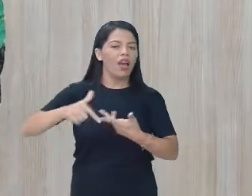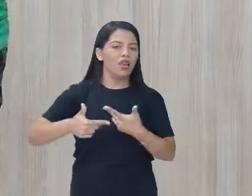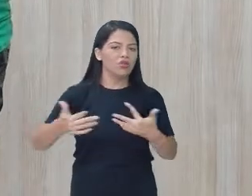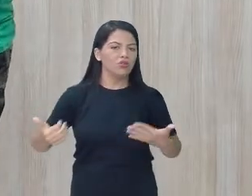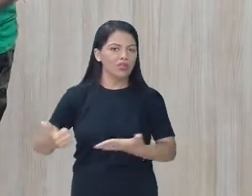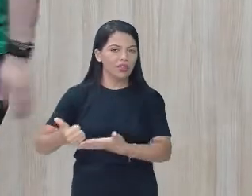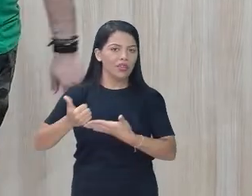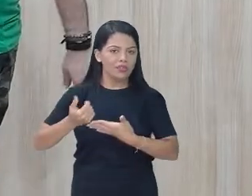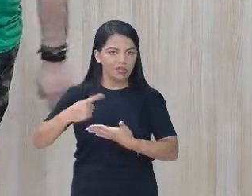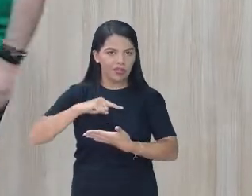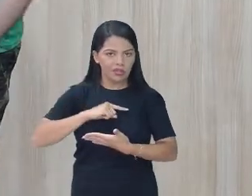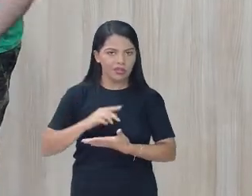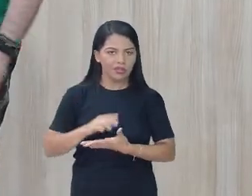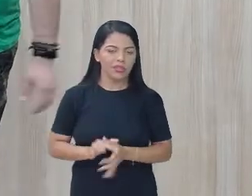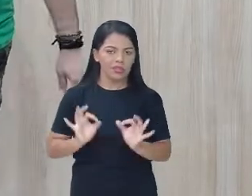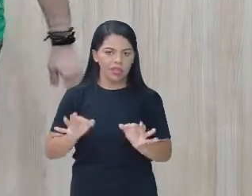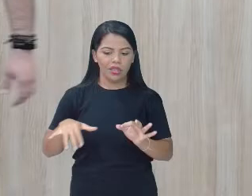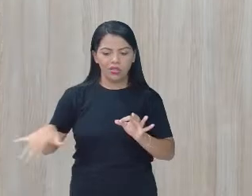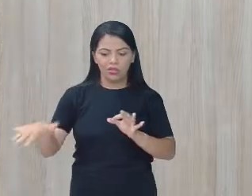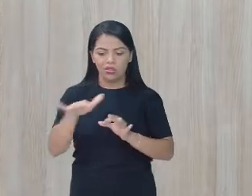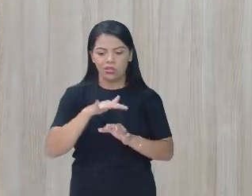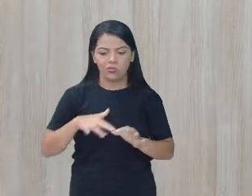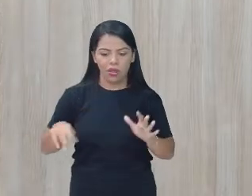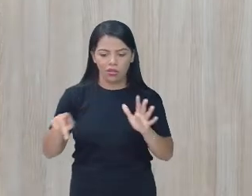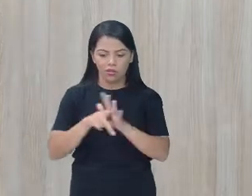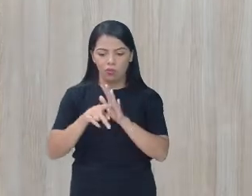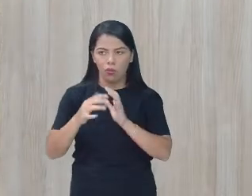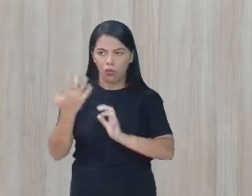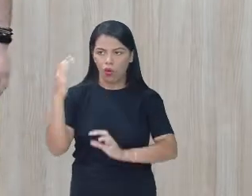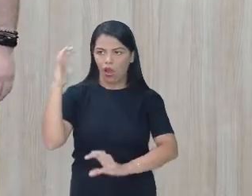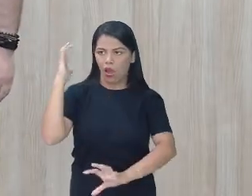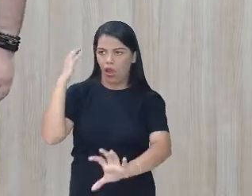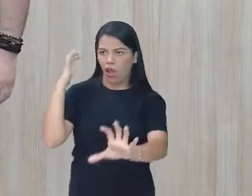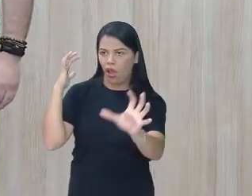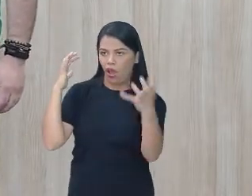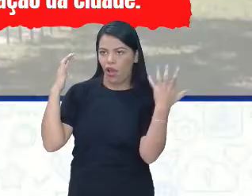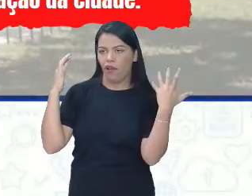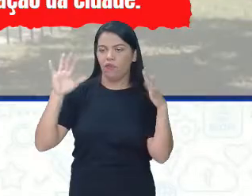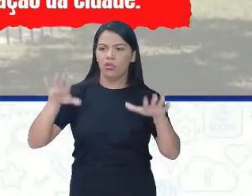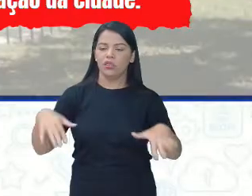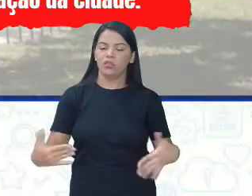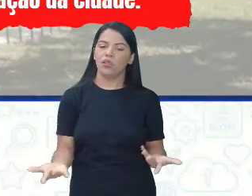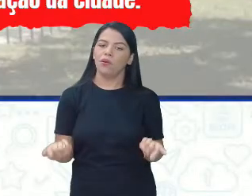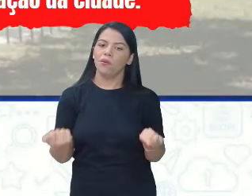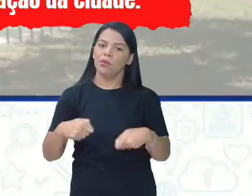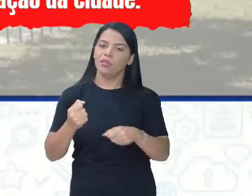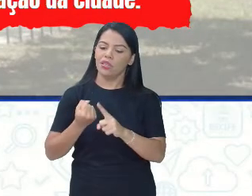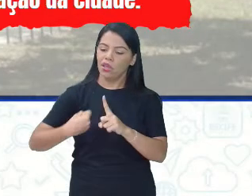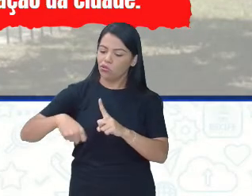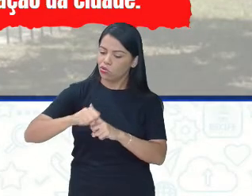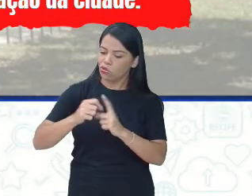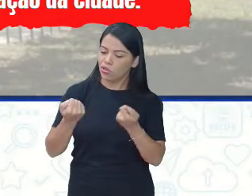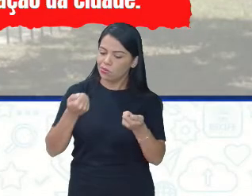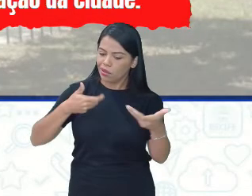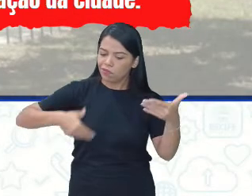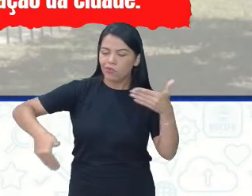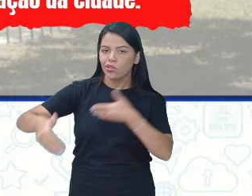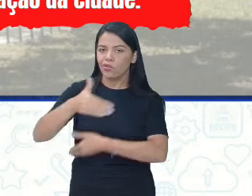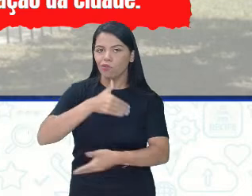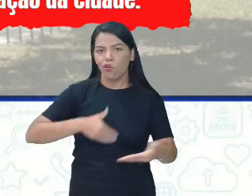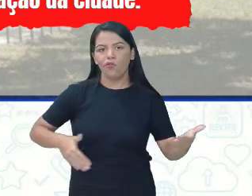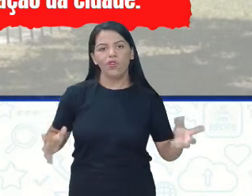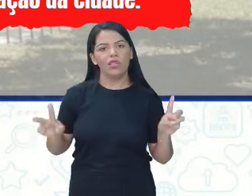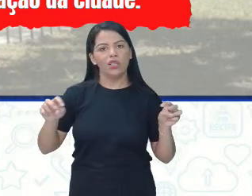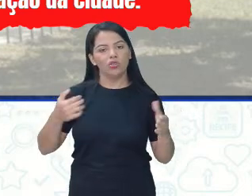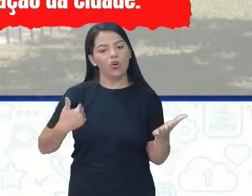aí desses espaços, né, arborizados. E é preciso que a sociedade esteja envolvida, né, na